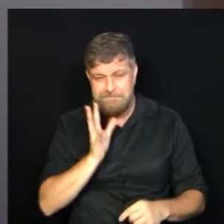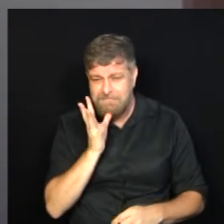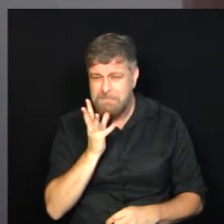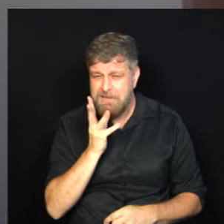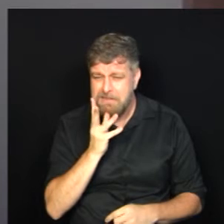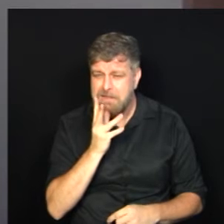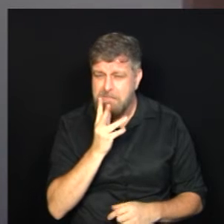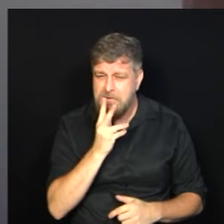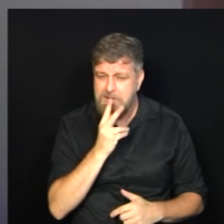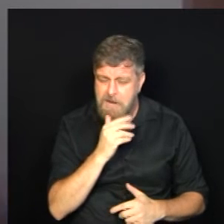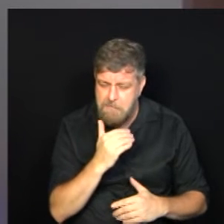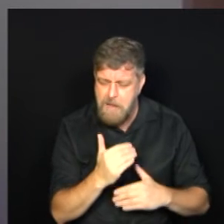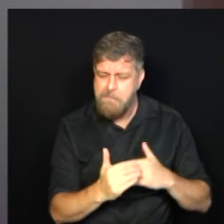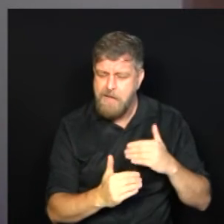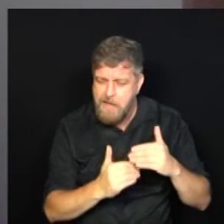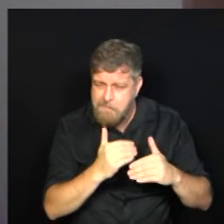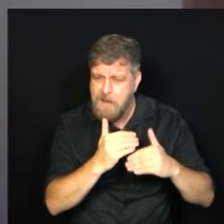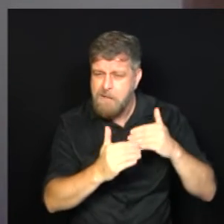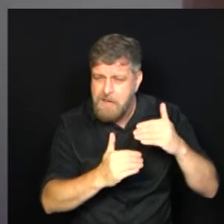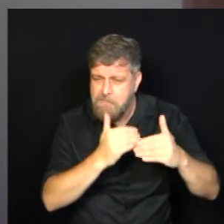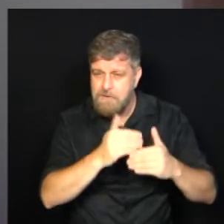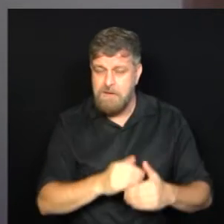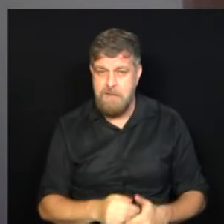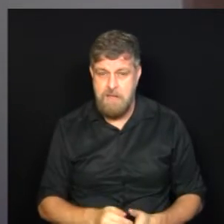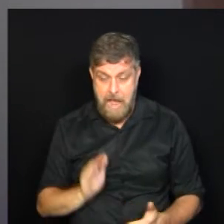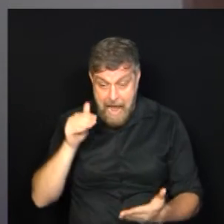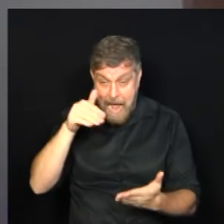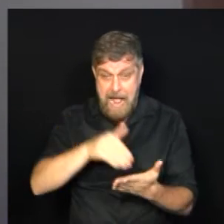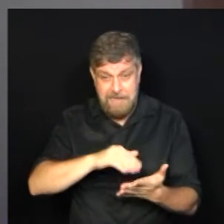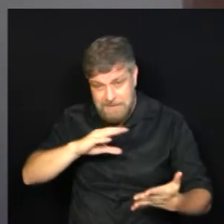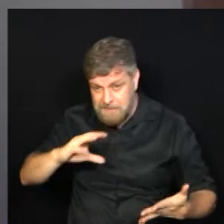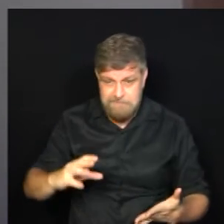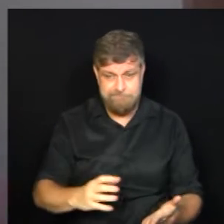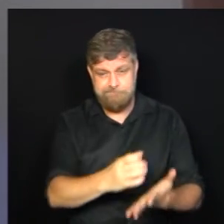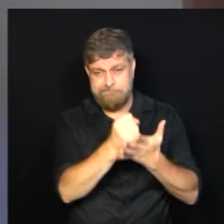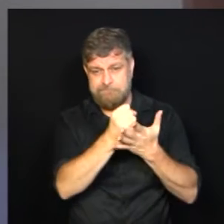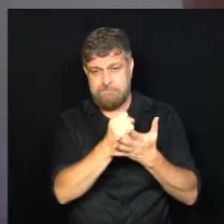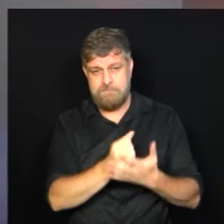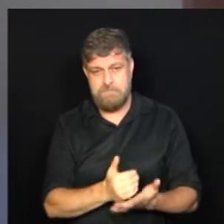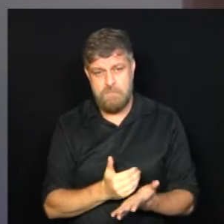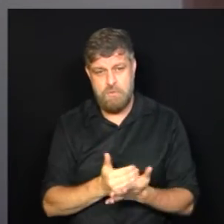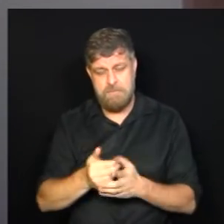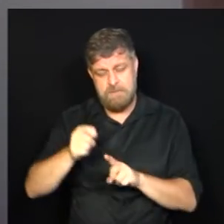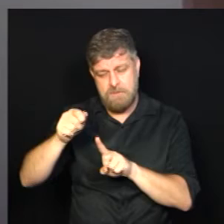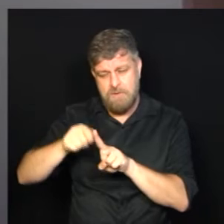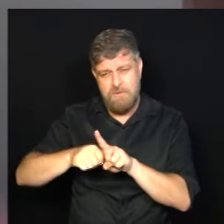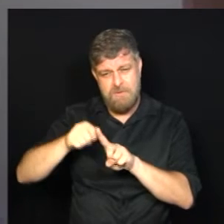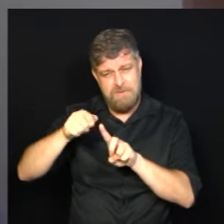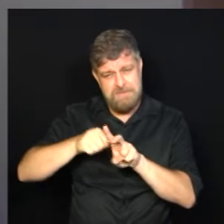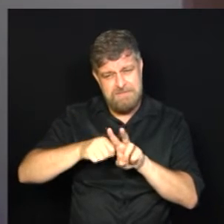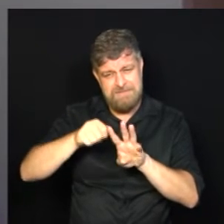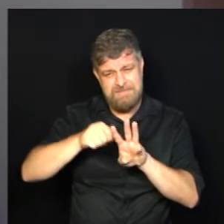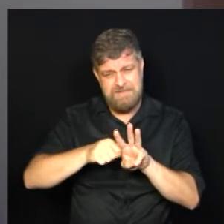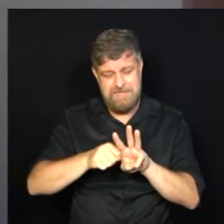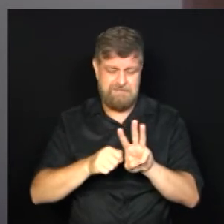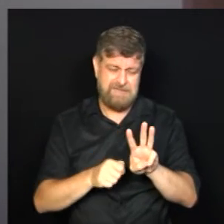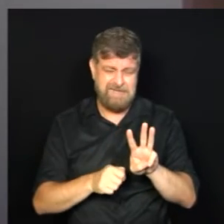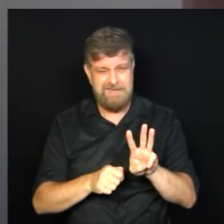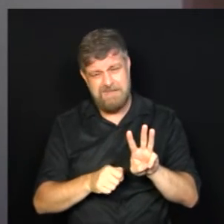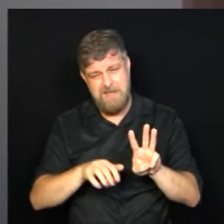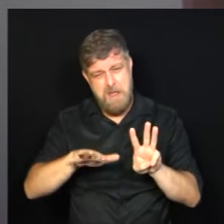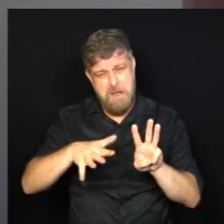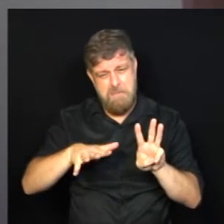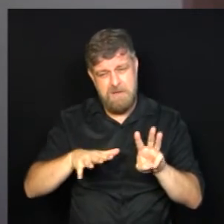lenta, né, rumo à recuperação nos primeiros meses ou nos primeiros trimestres